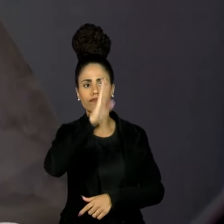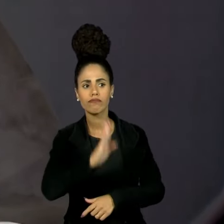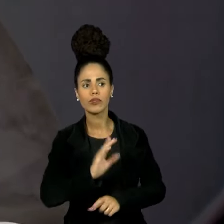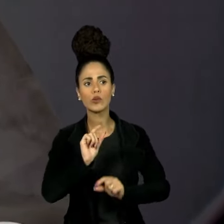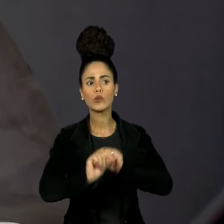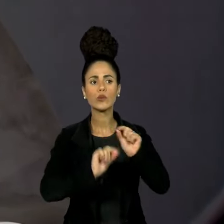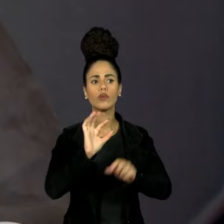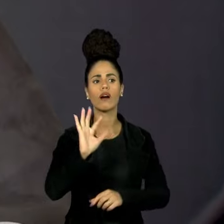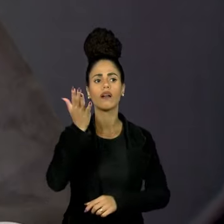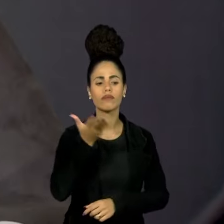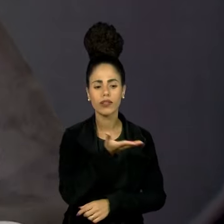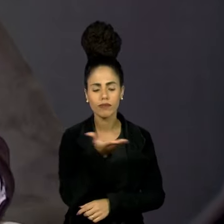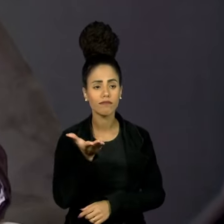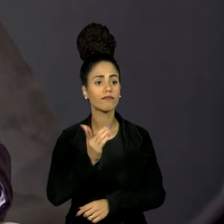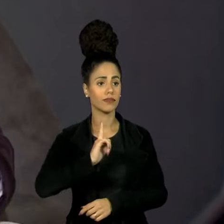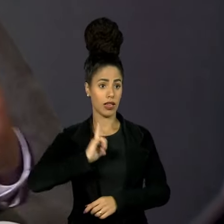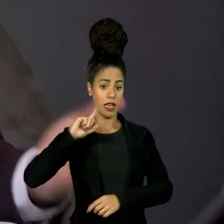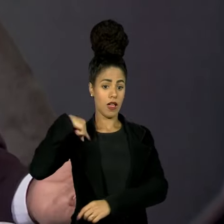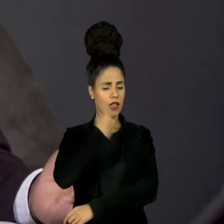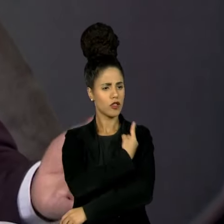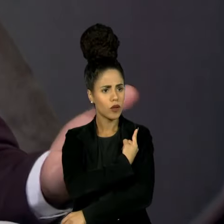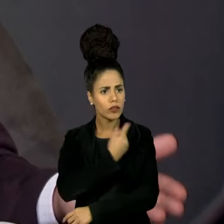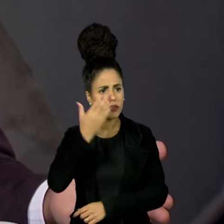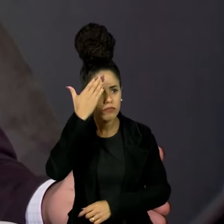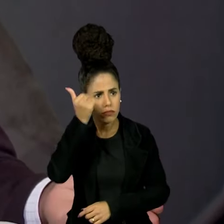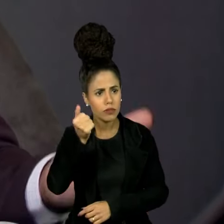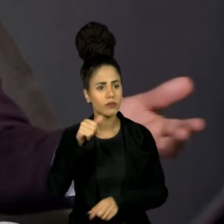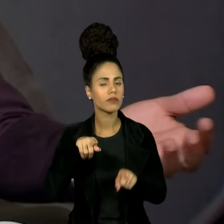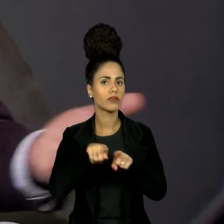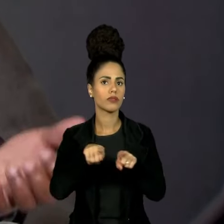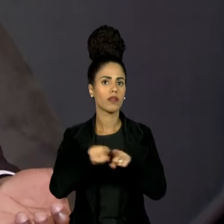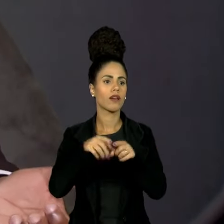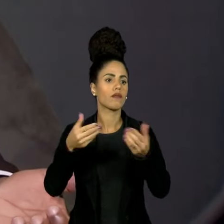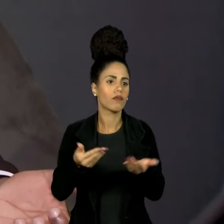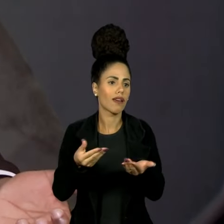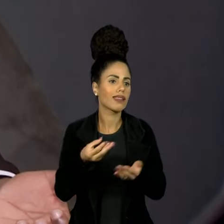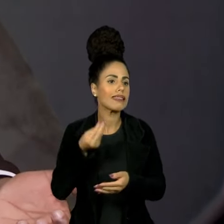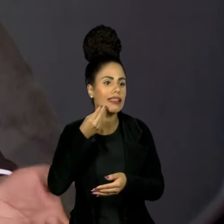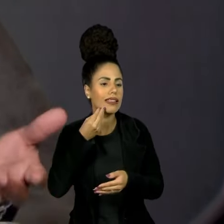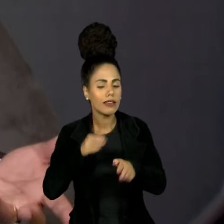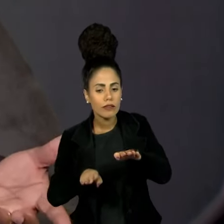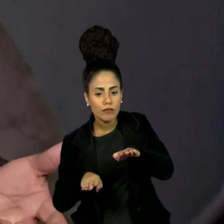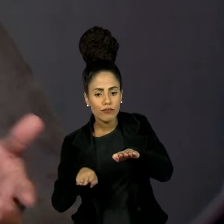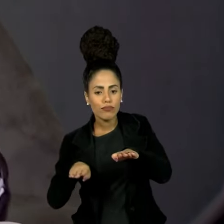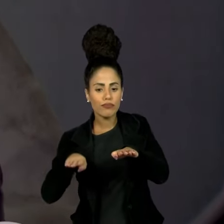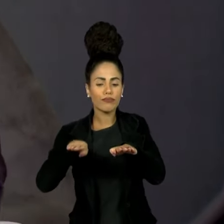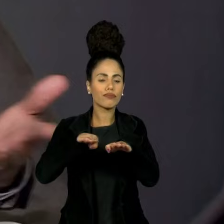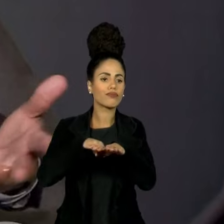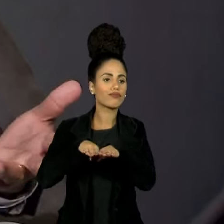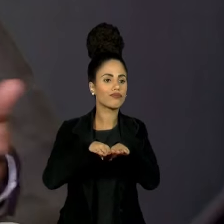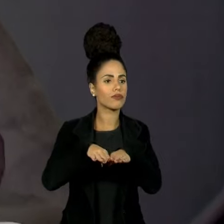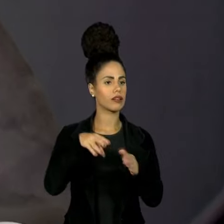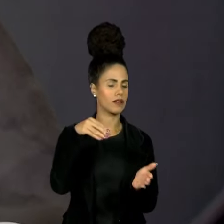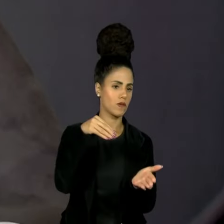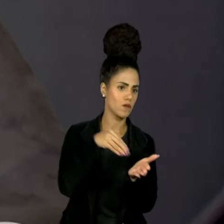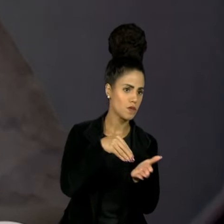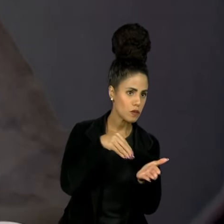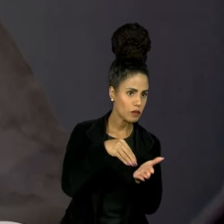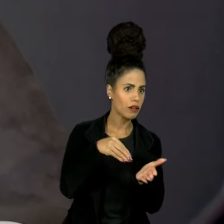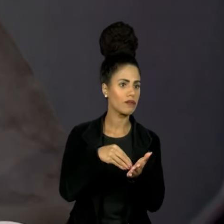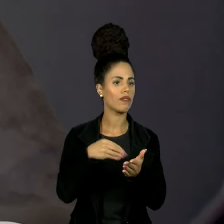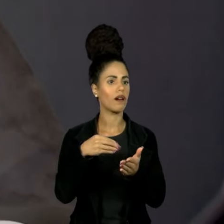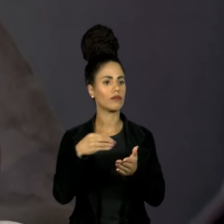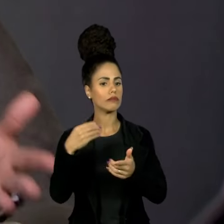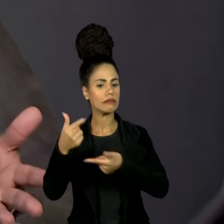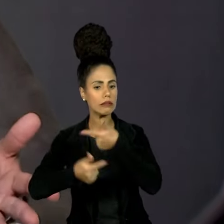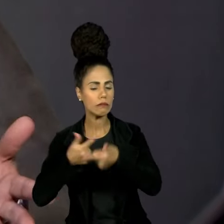intensidade significativa e nós estamos ainda saindo de um período muito intenso da falta de emprego, não